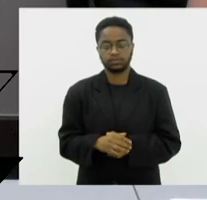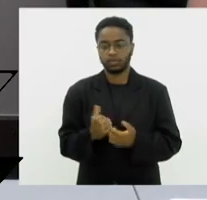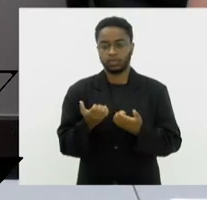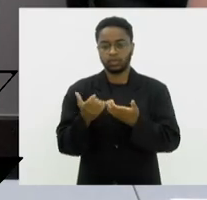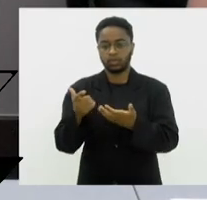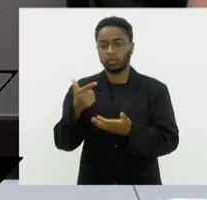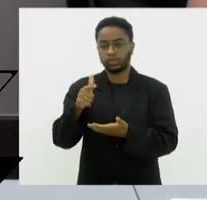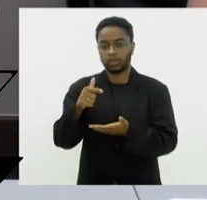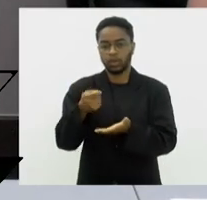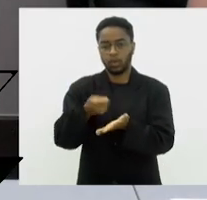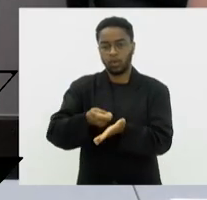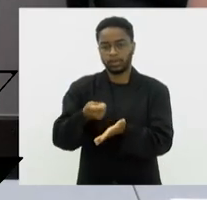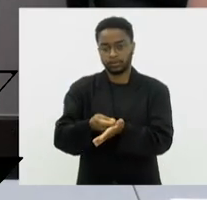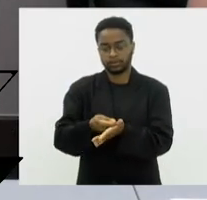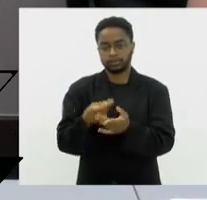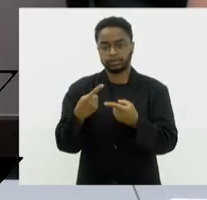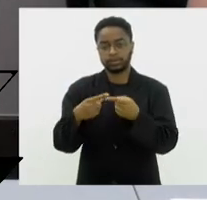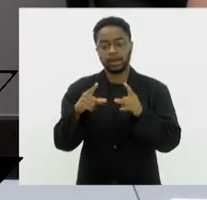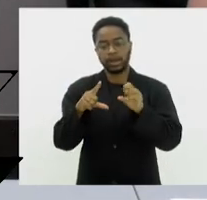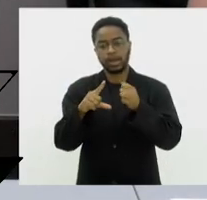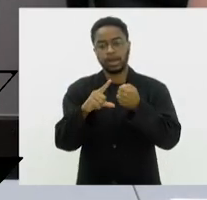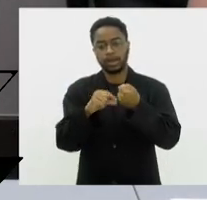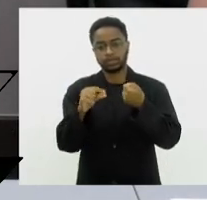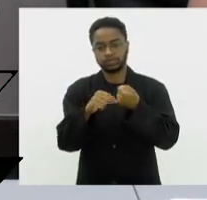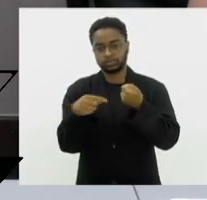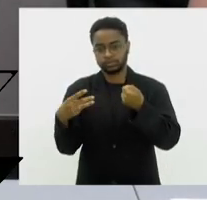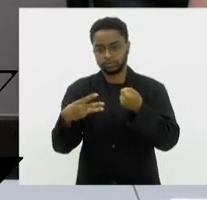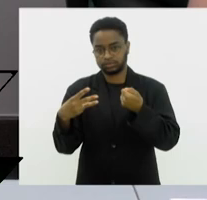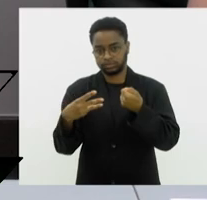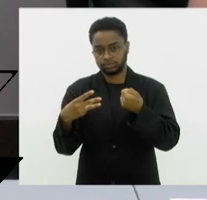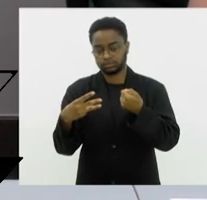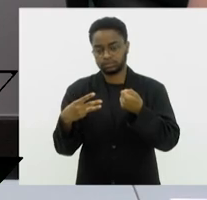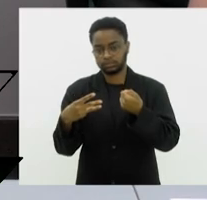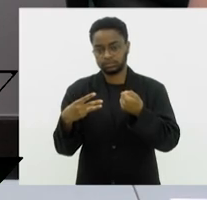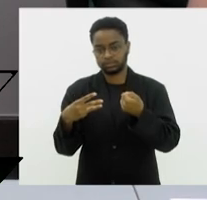obrigações. O artigo 3º,